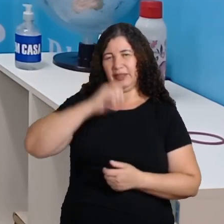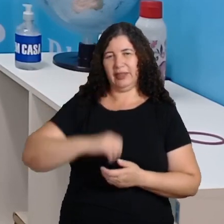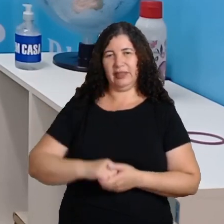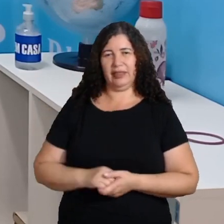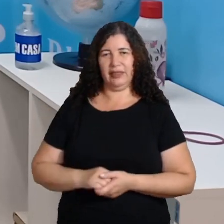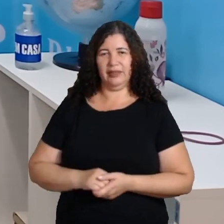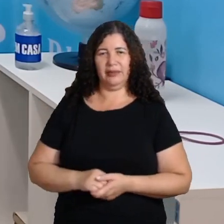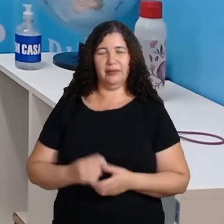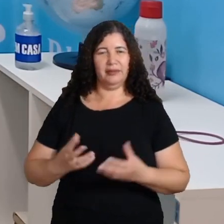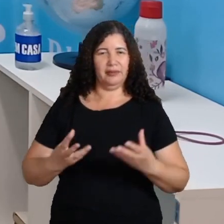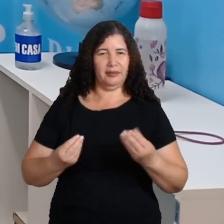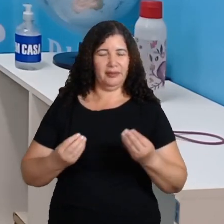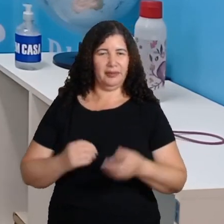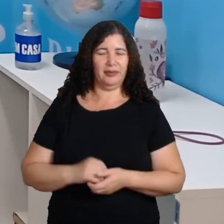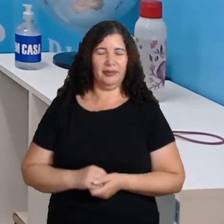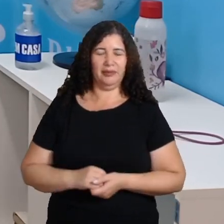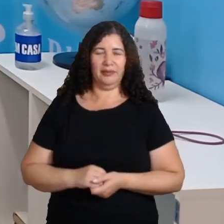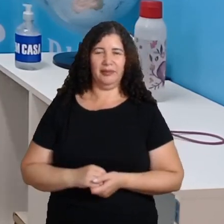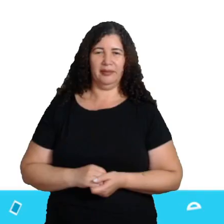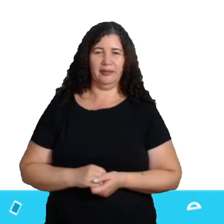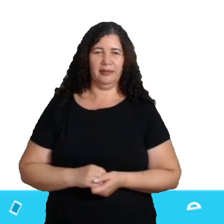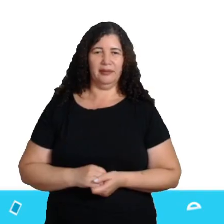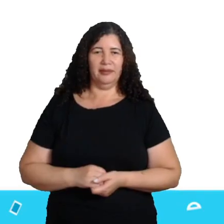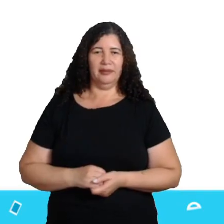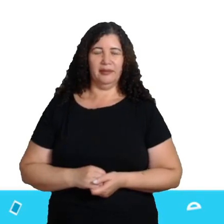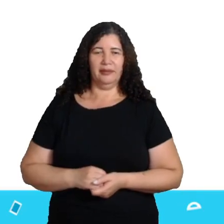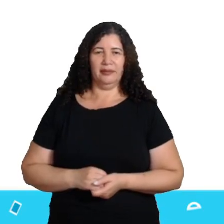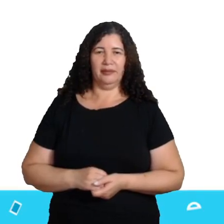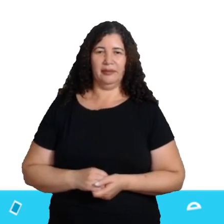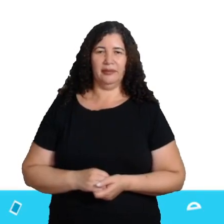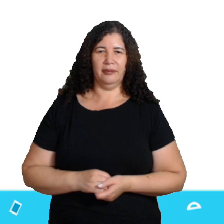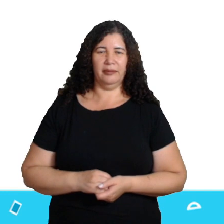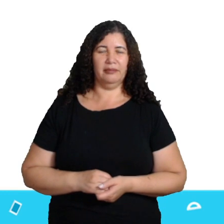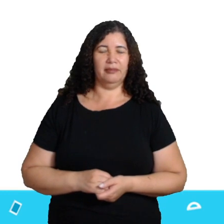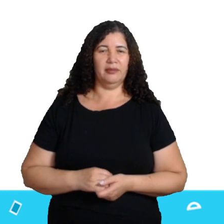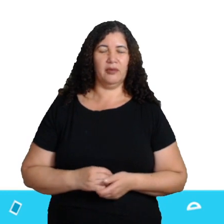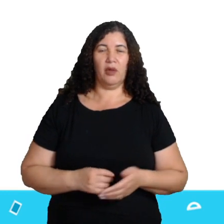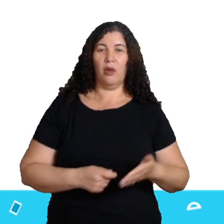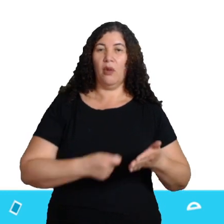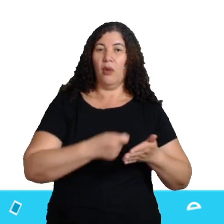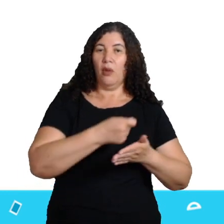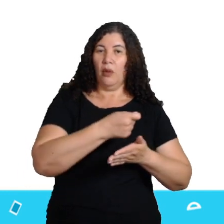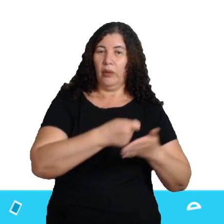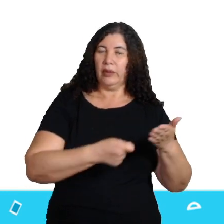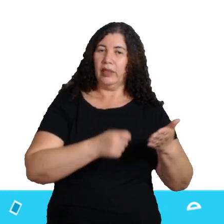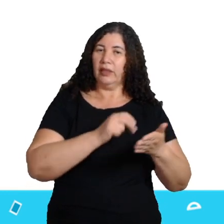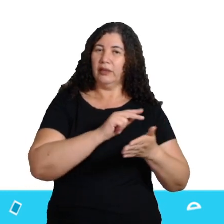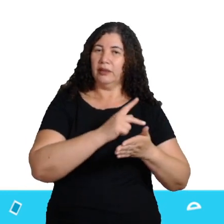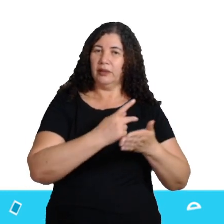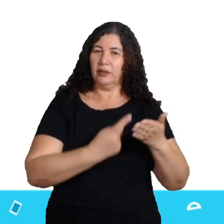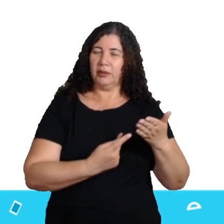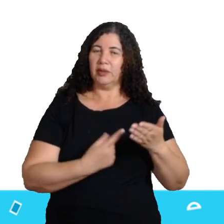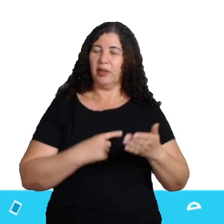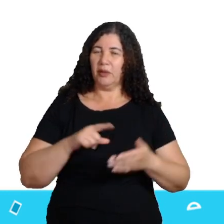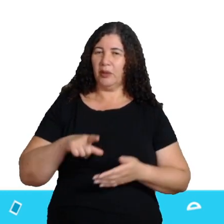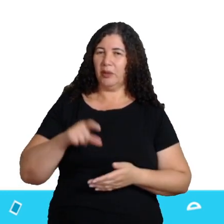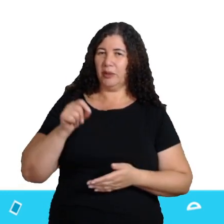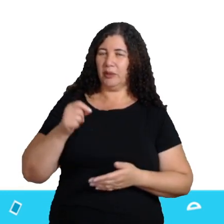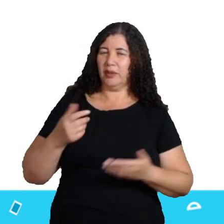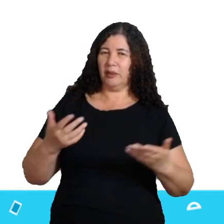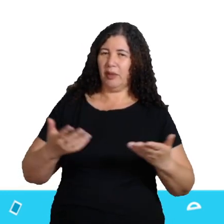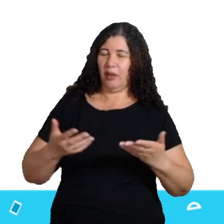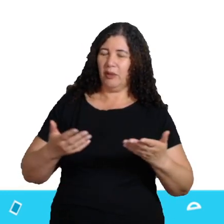aprender tudo direitinho, tá? E o texto poético escolhido para o